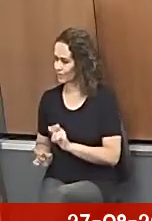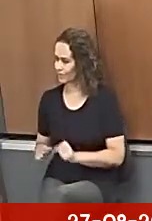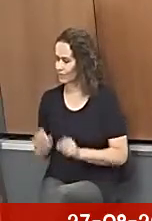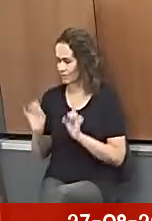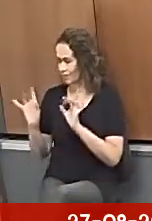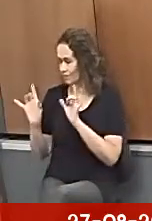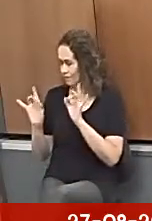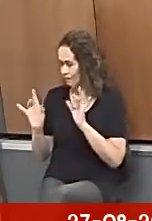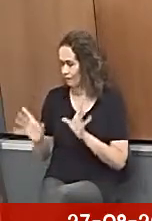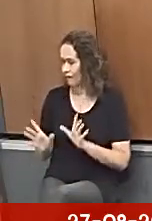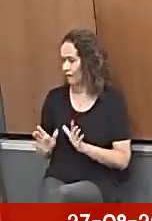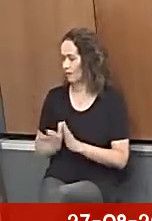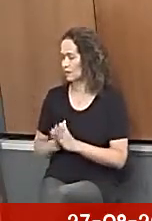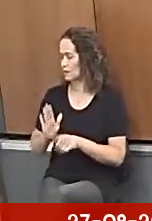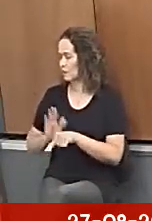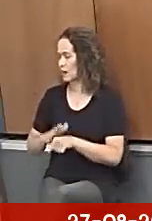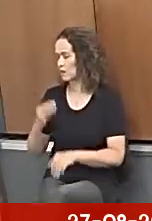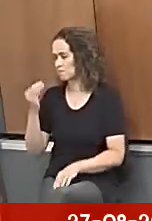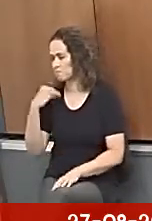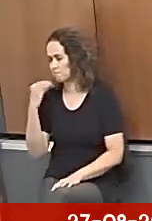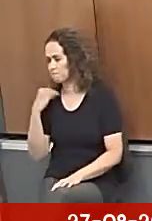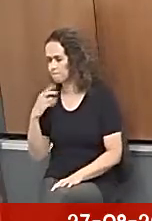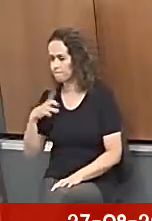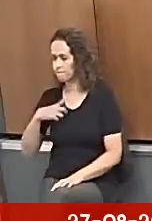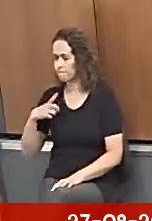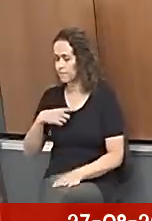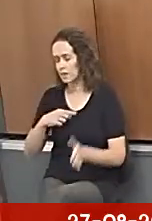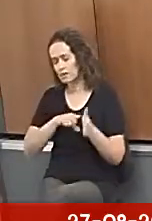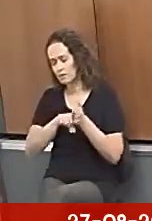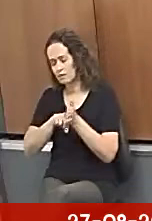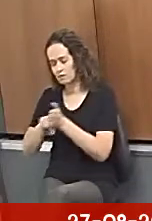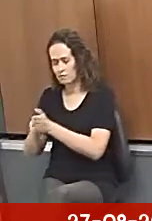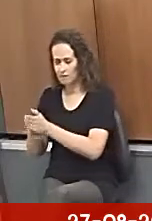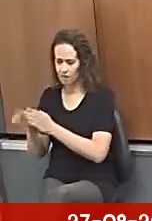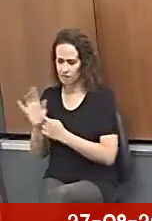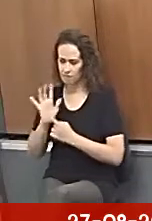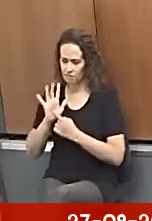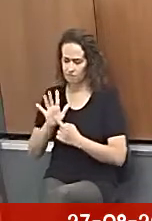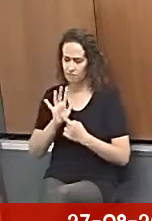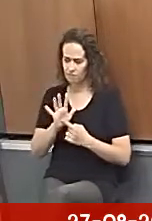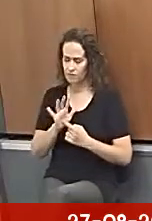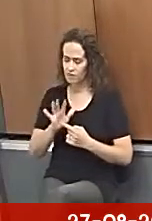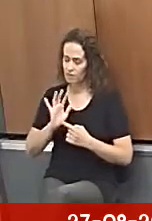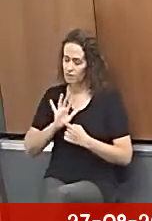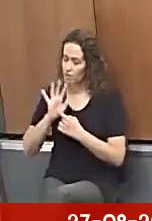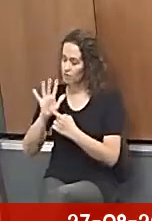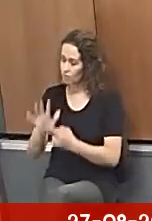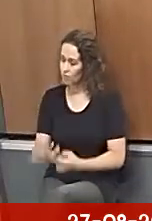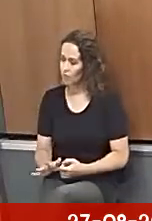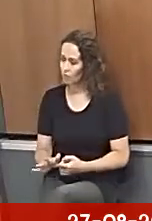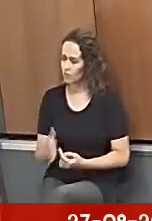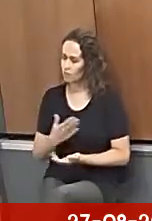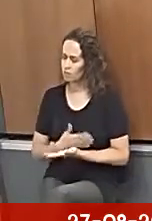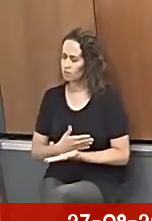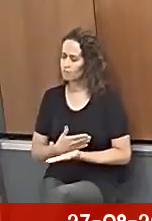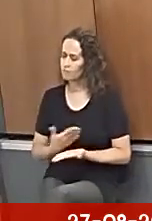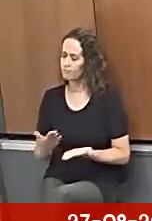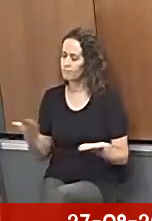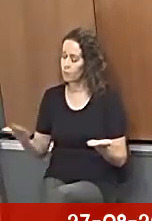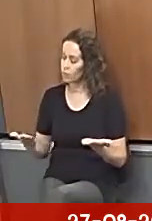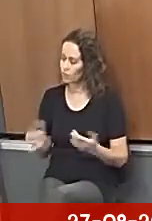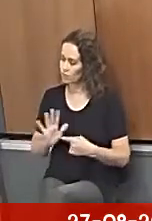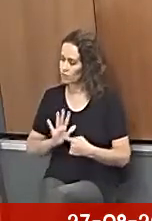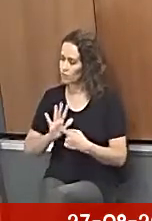nós temos vários dados técnicos que vão demonstrar ao longo dessa audiência o